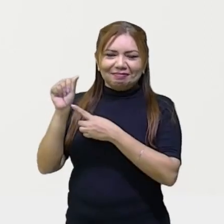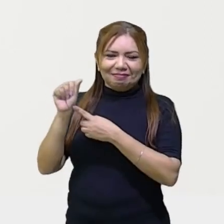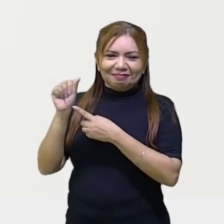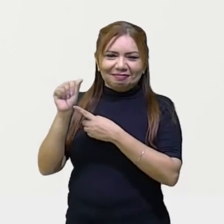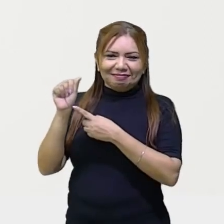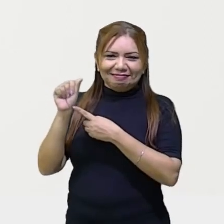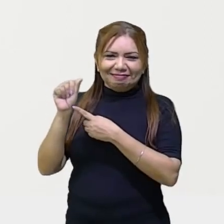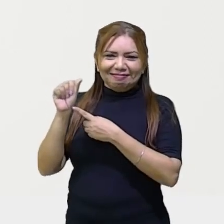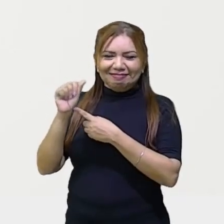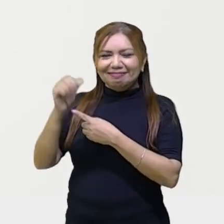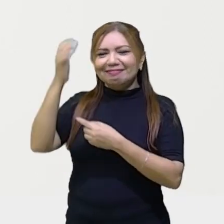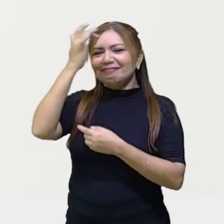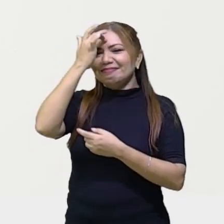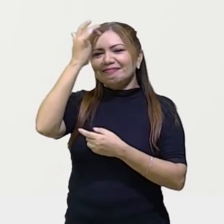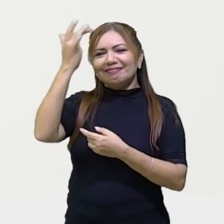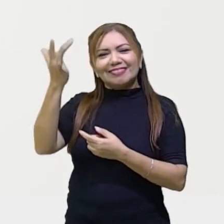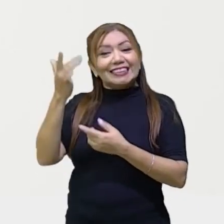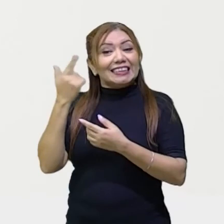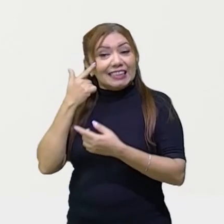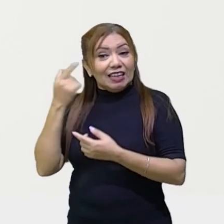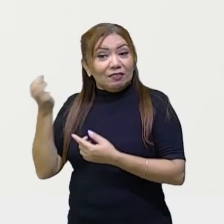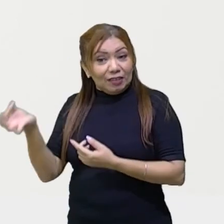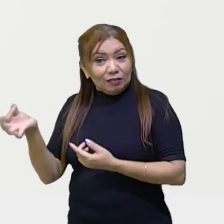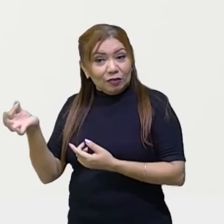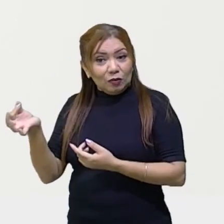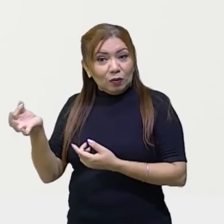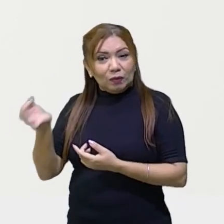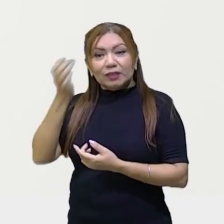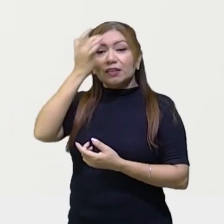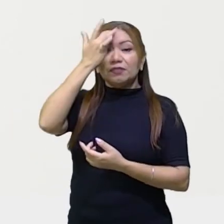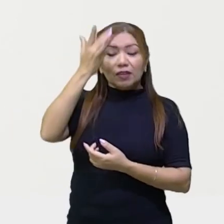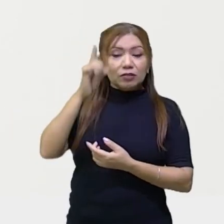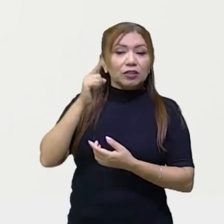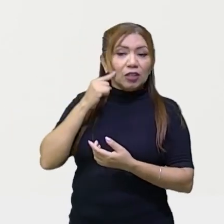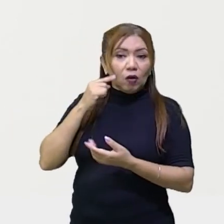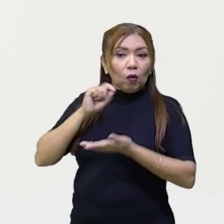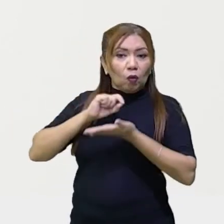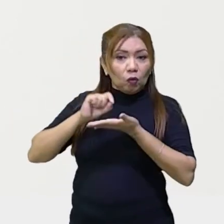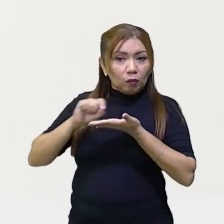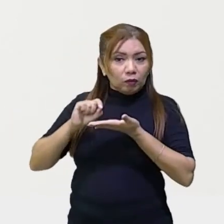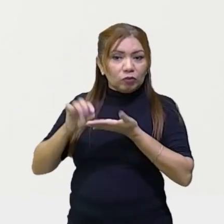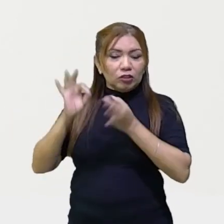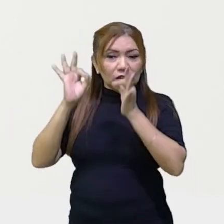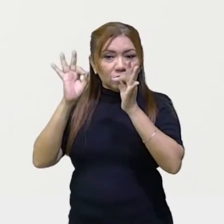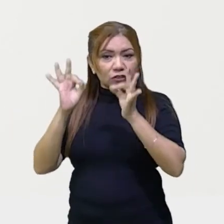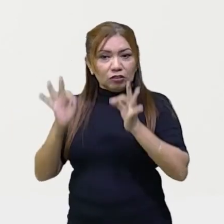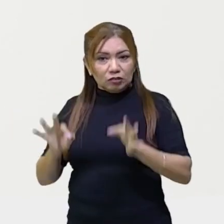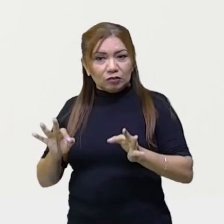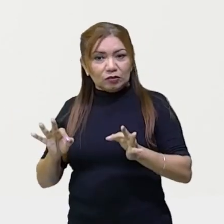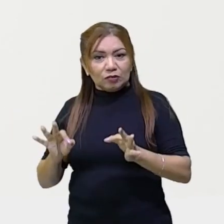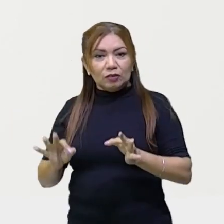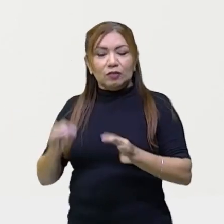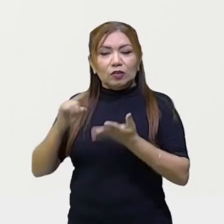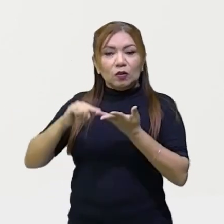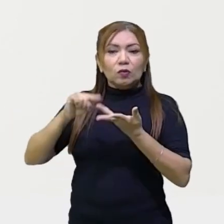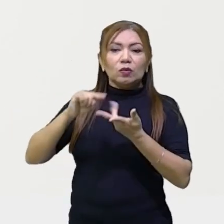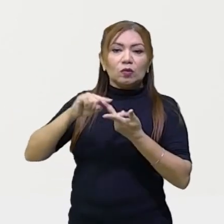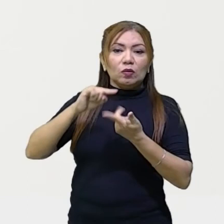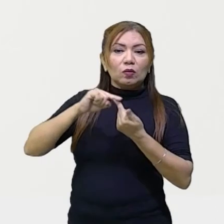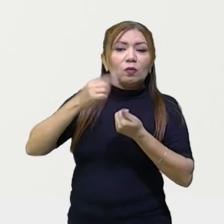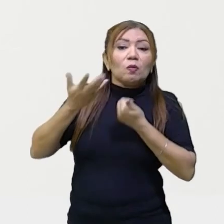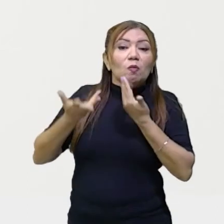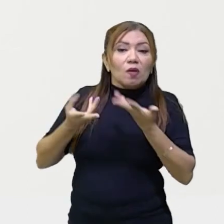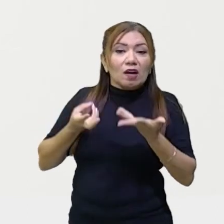como é que tá fácil Você verificou que é fácil você só foi Você conferiu uma das partes você foi lá para quantidade